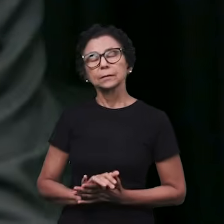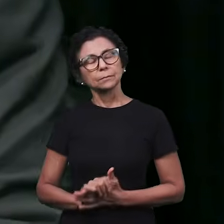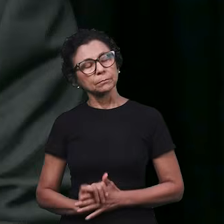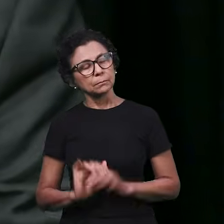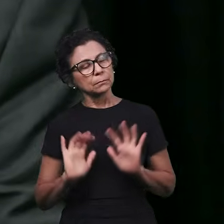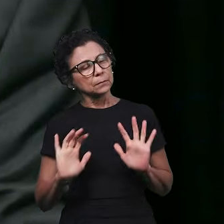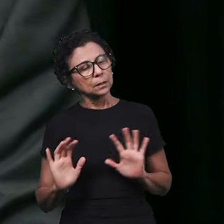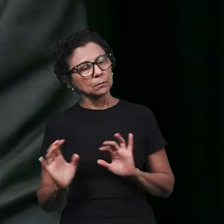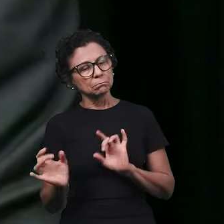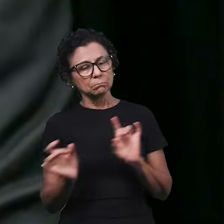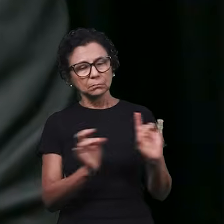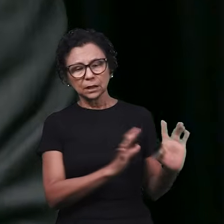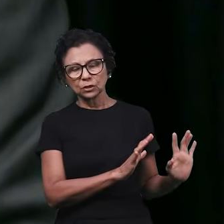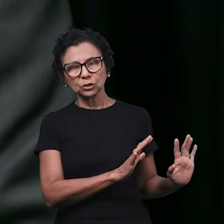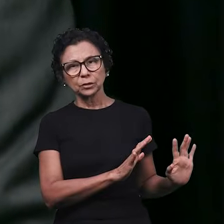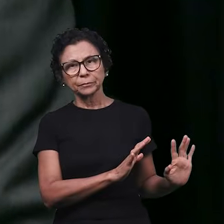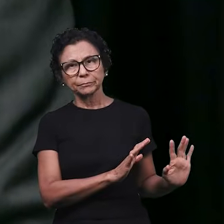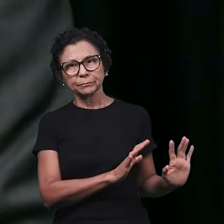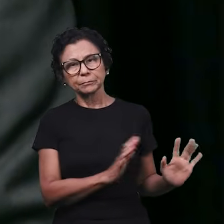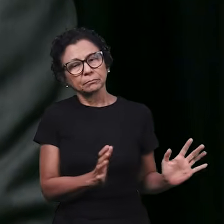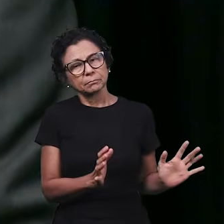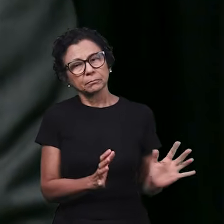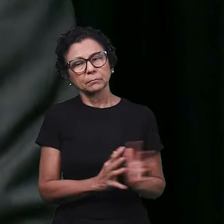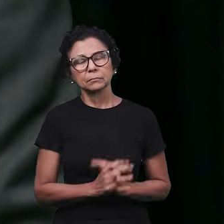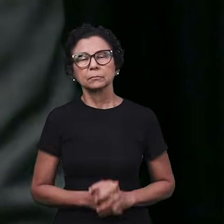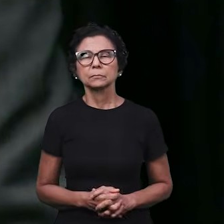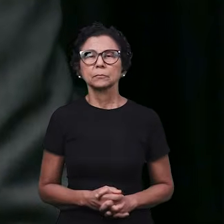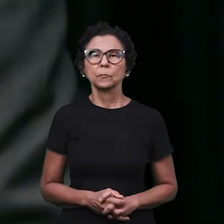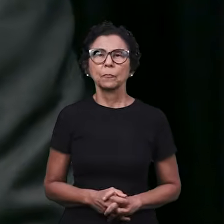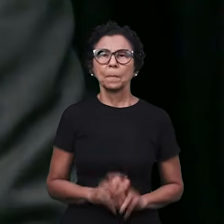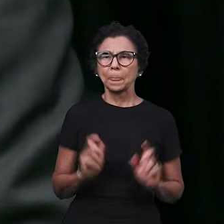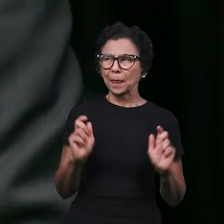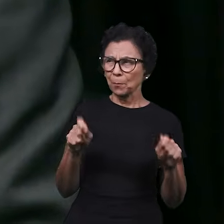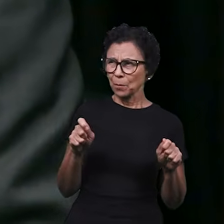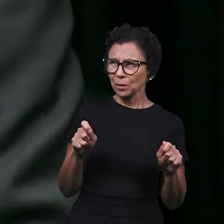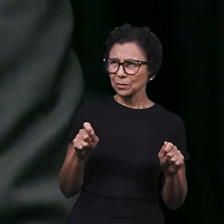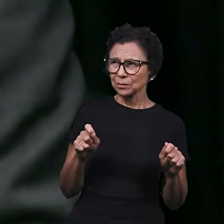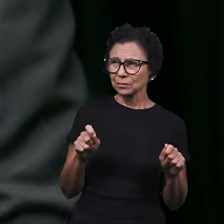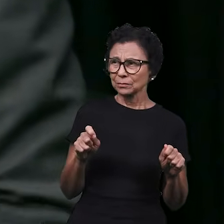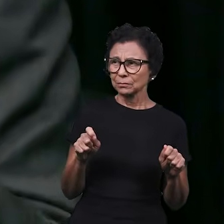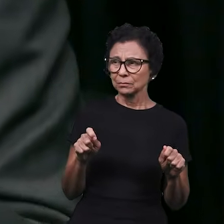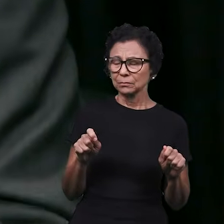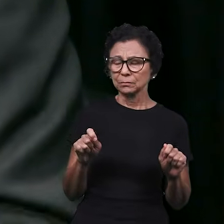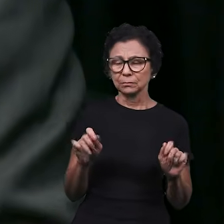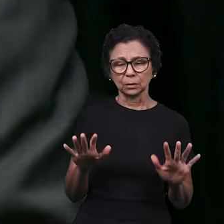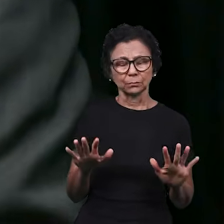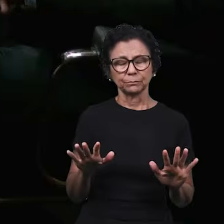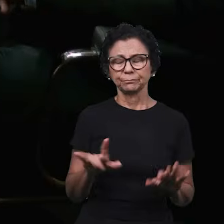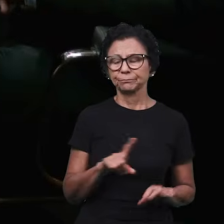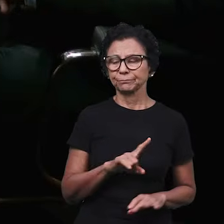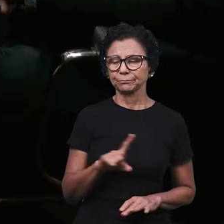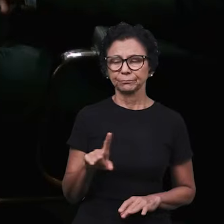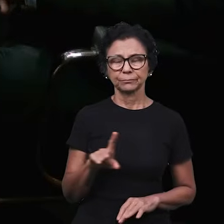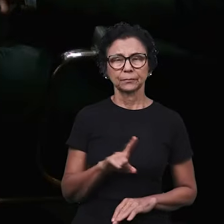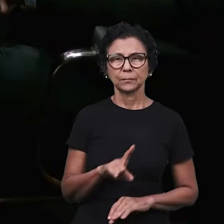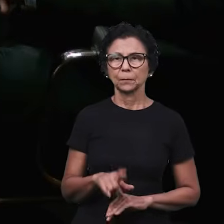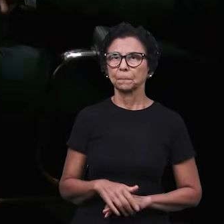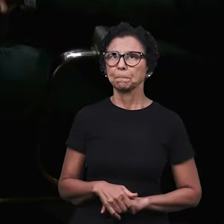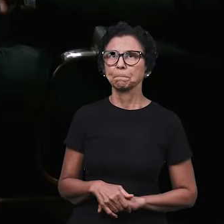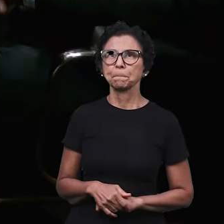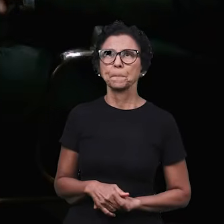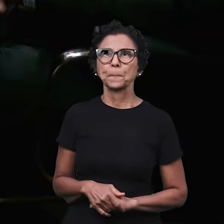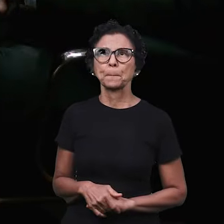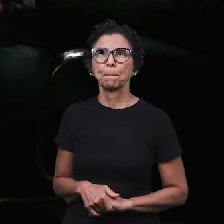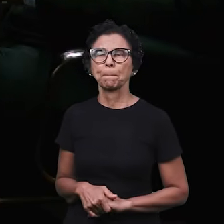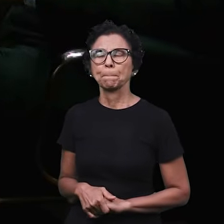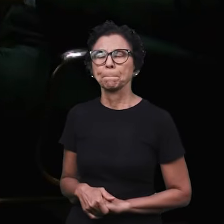nazireado, eu vou deixar. É lícito? É. Mas eu estou indo além disso. Não convém. Glória a